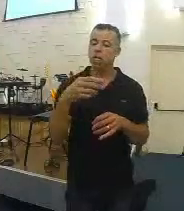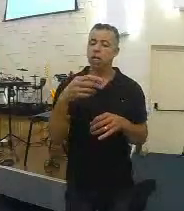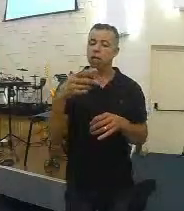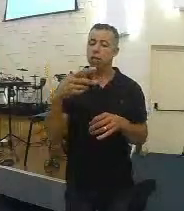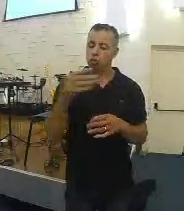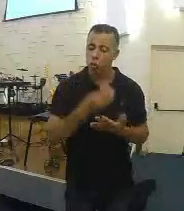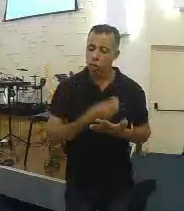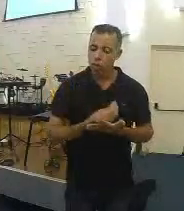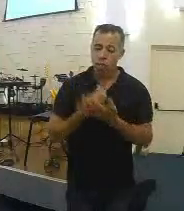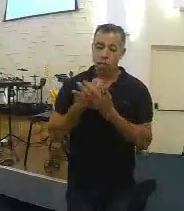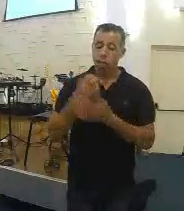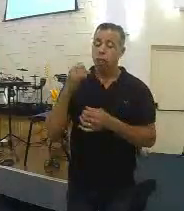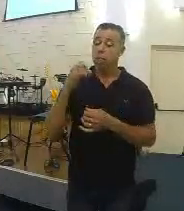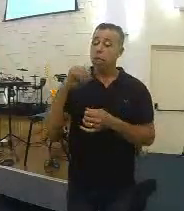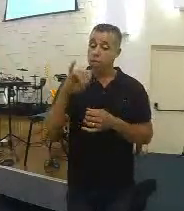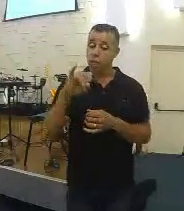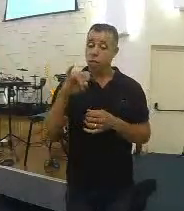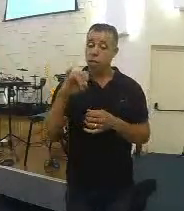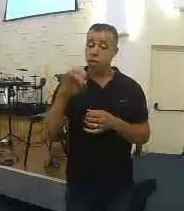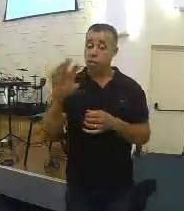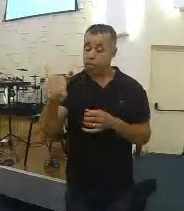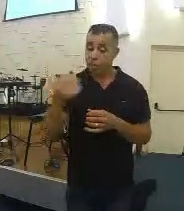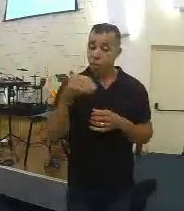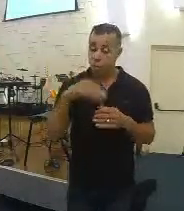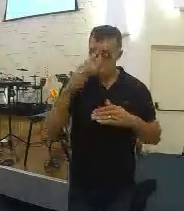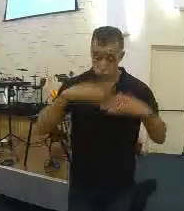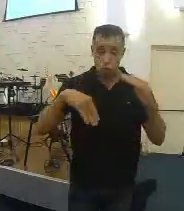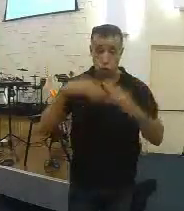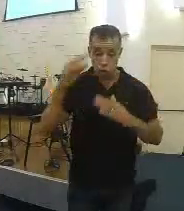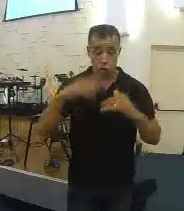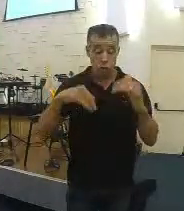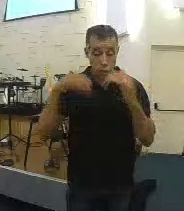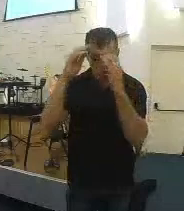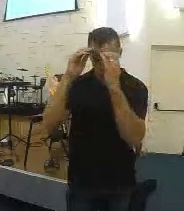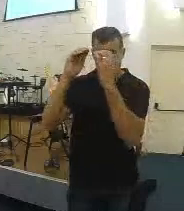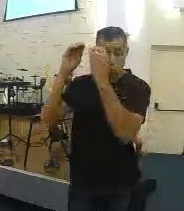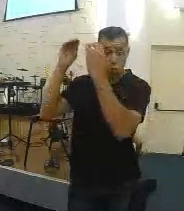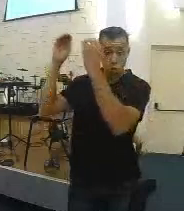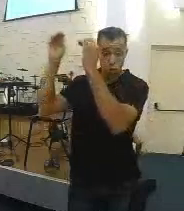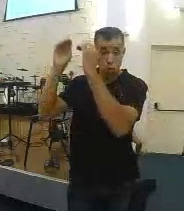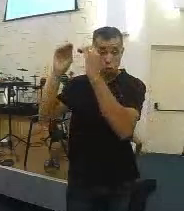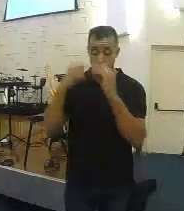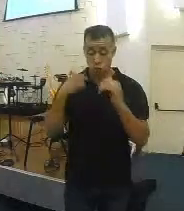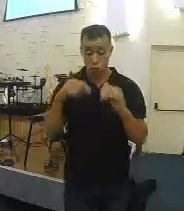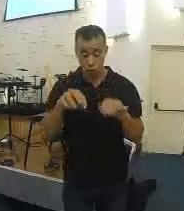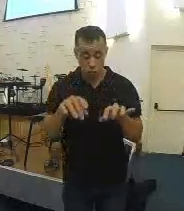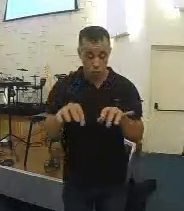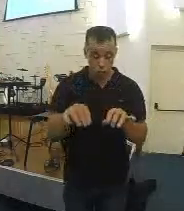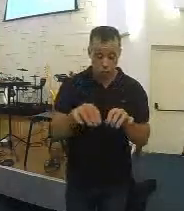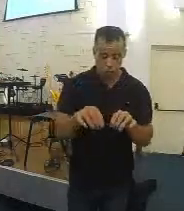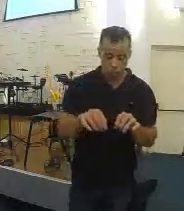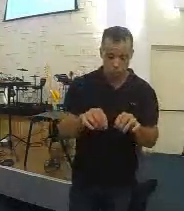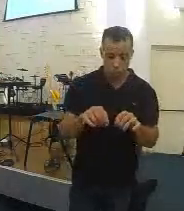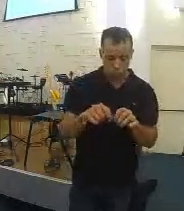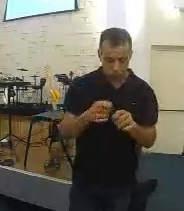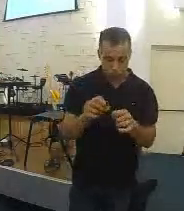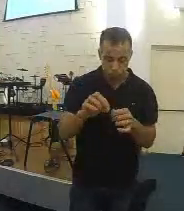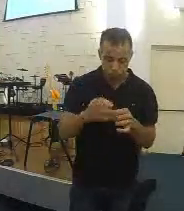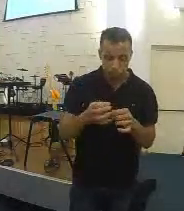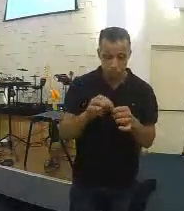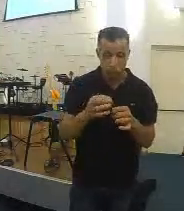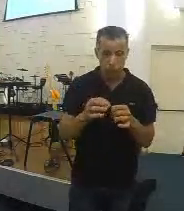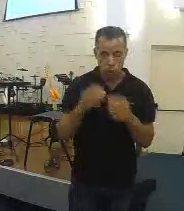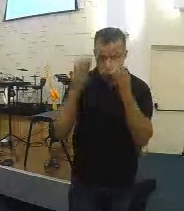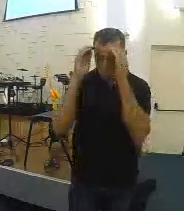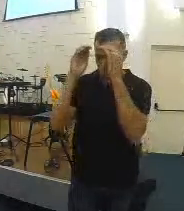um profissional, honre a Deus com a sua profissão. Honre a Deus na máquina de costura que você opera. Honre a Deus na